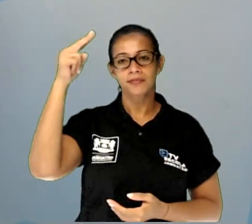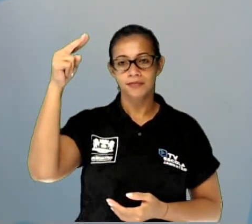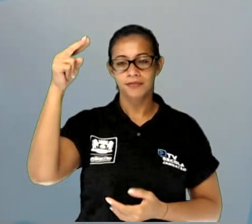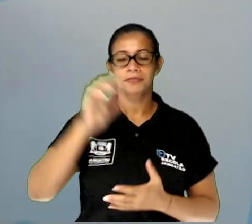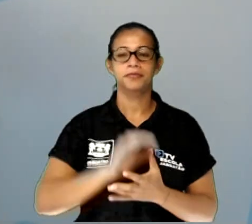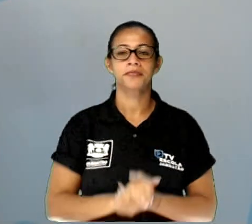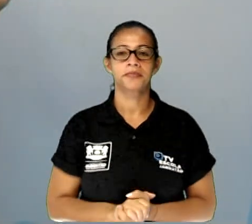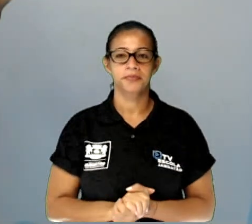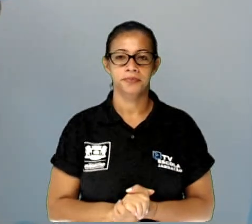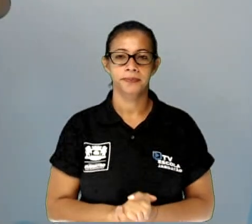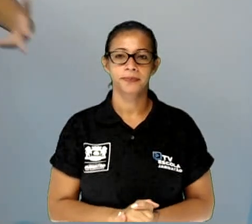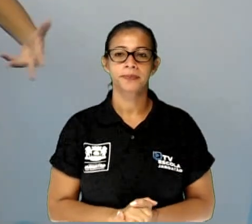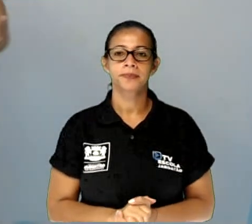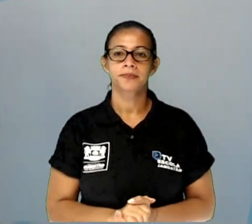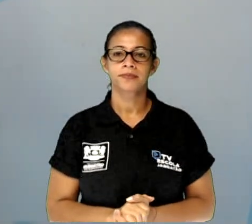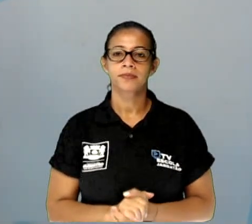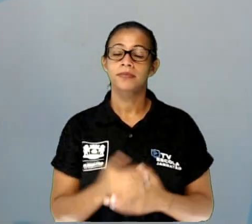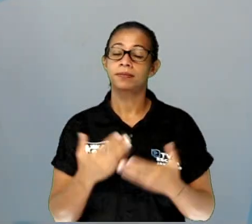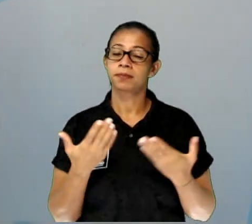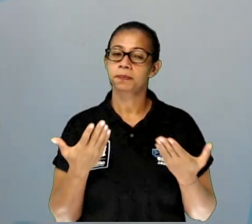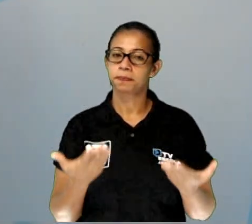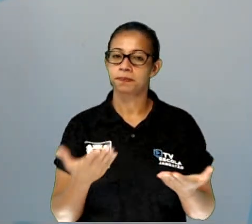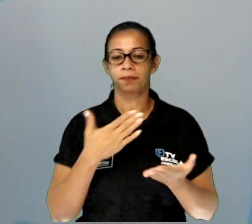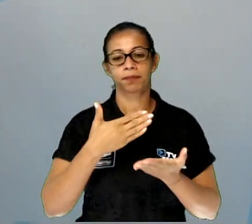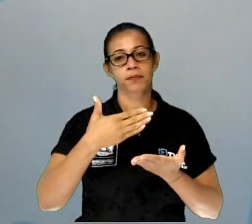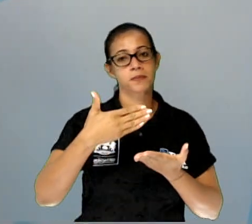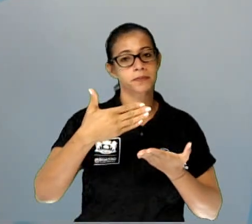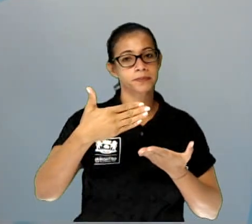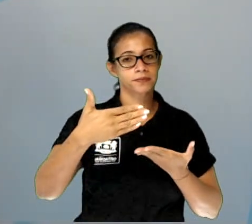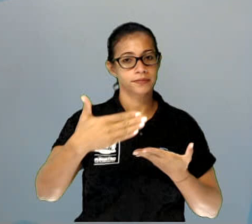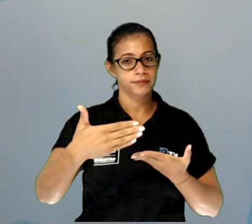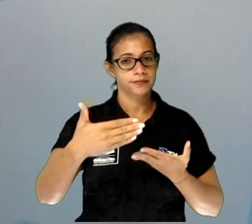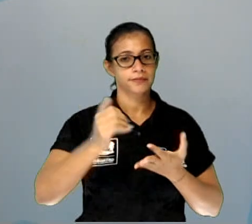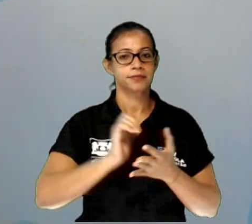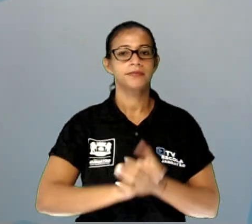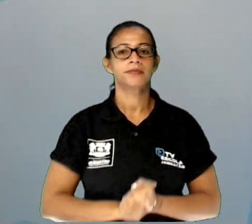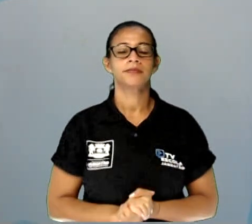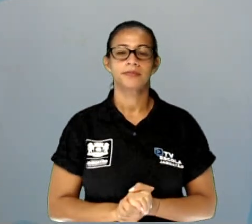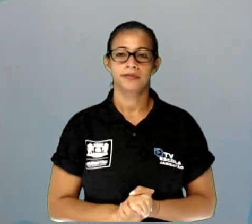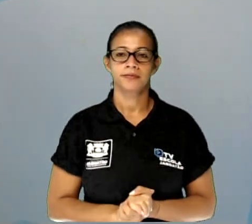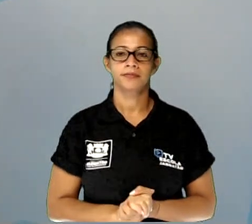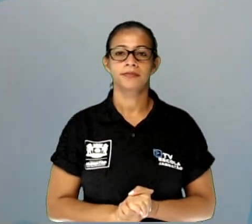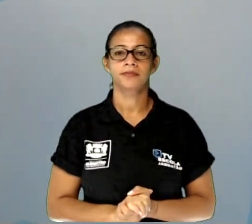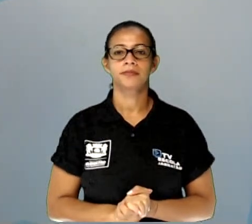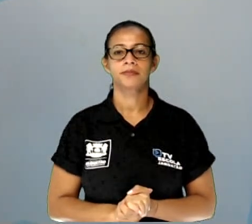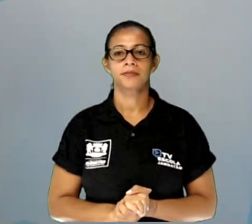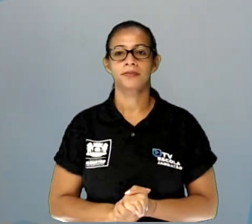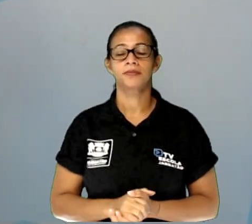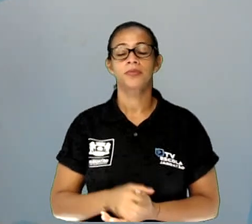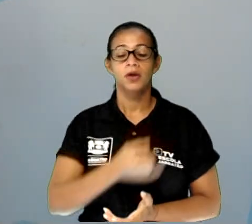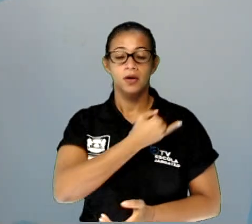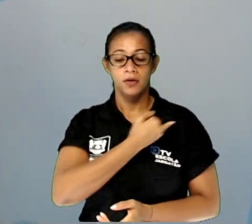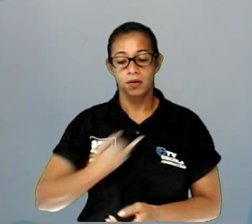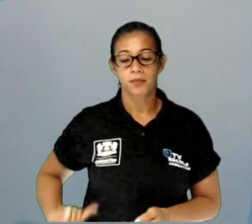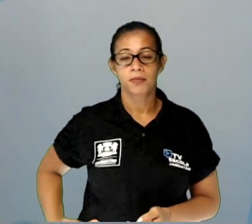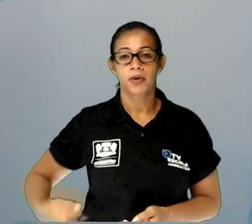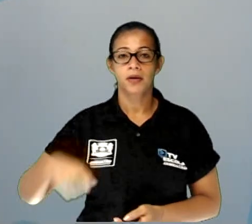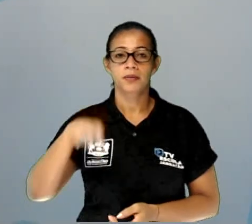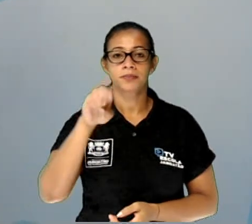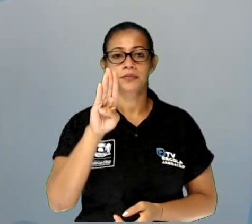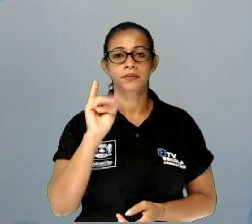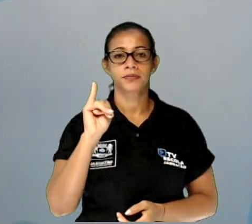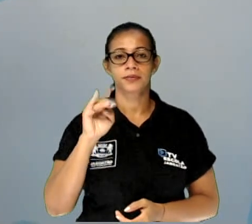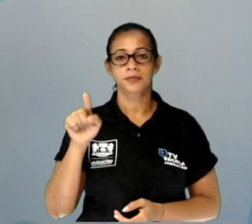tá? Mas, para a gente começar a nossa conversa, eu já começo dizendo que o Império Bizantino, ele é uma extensão